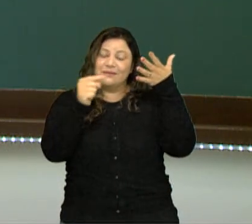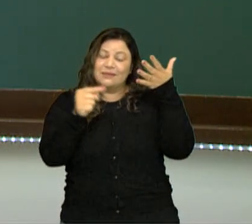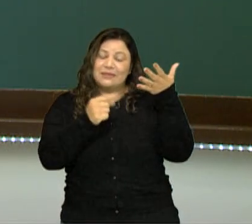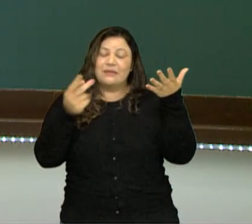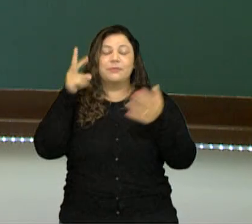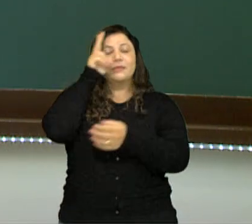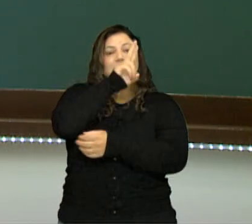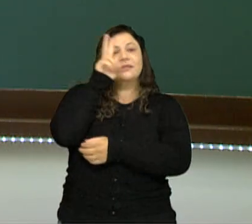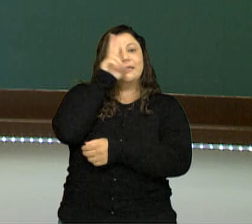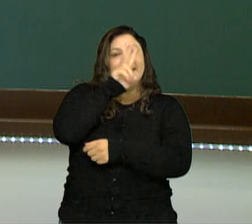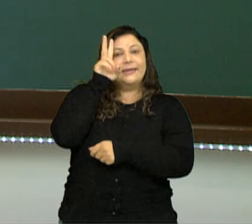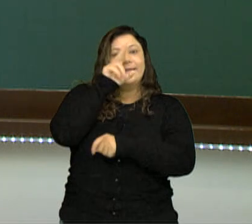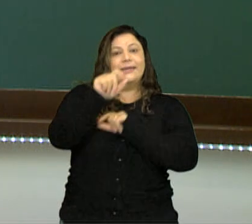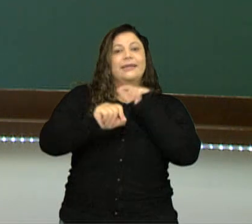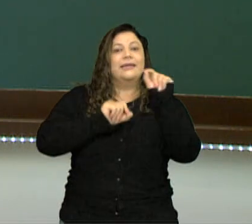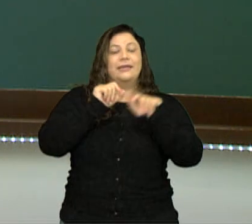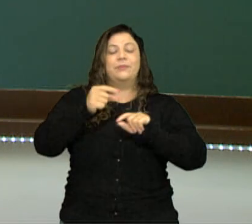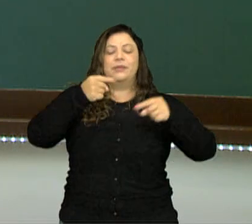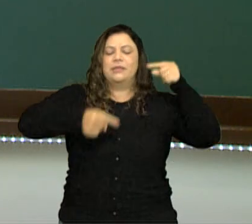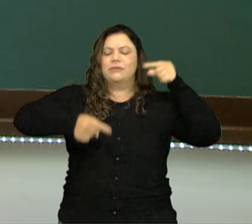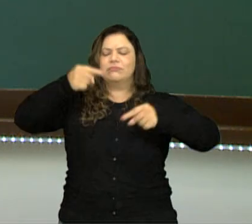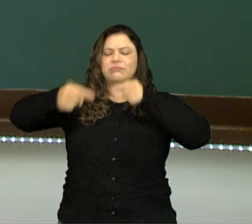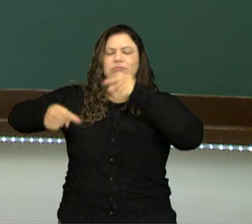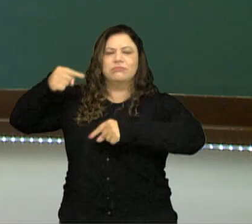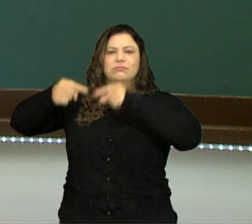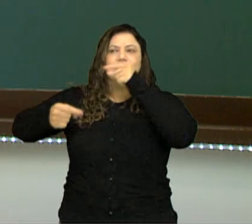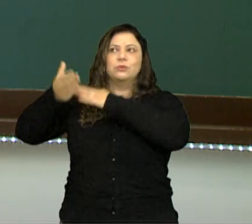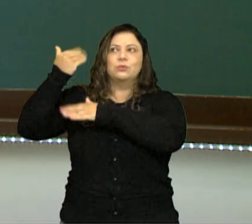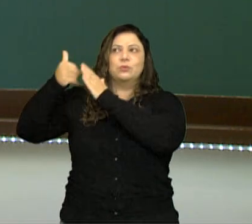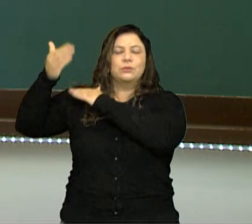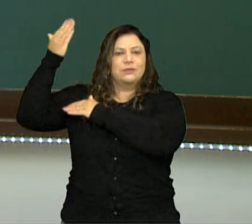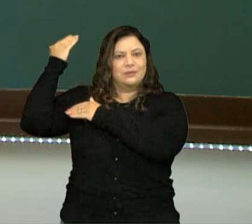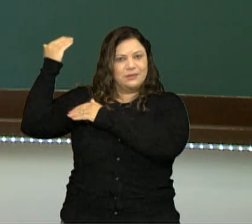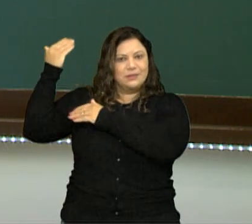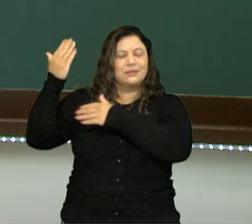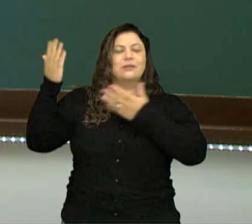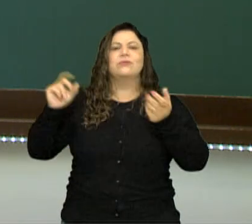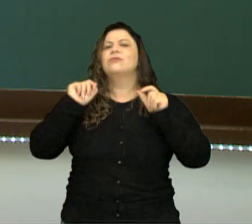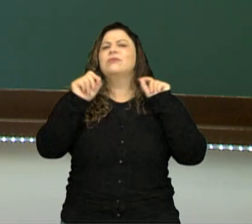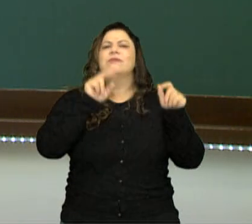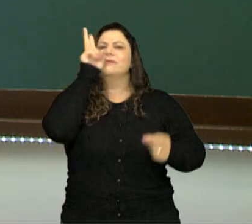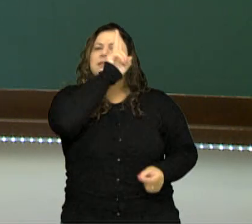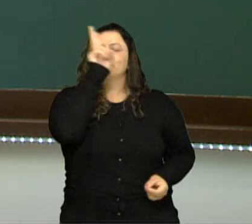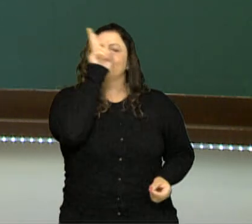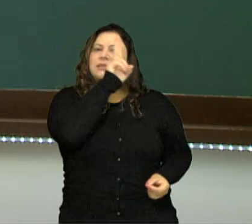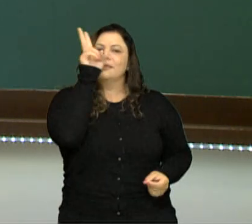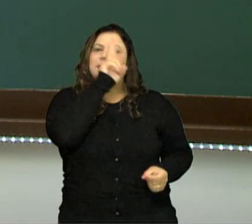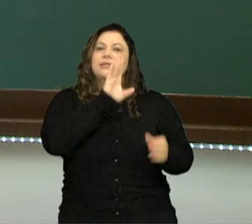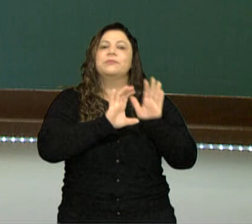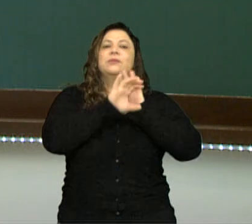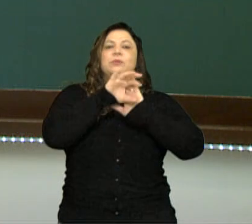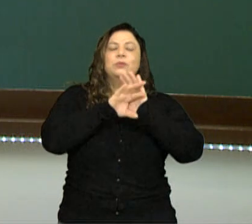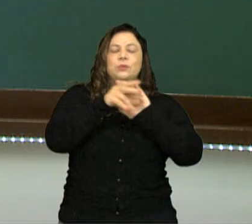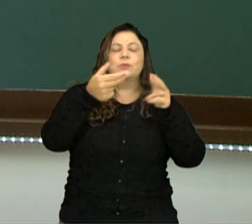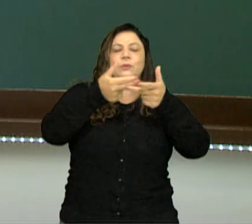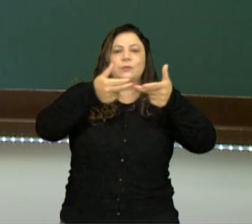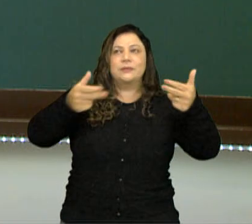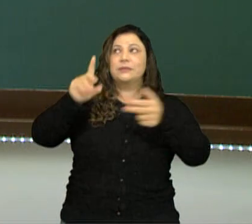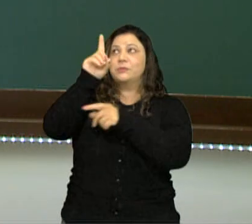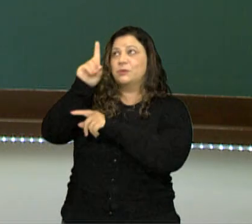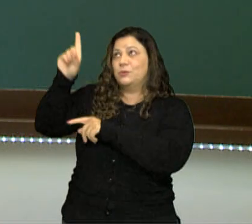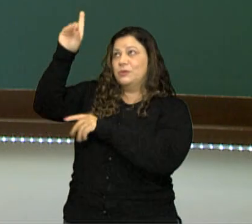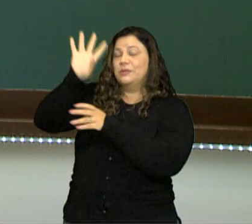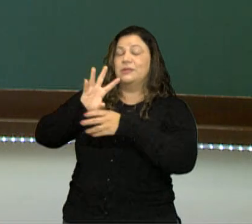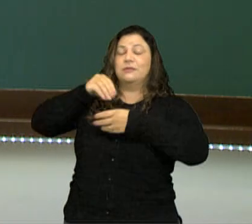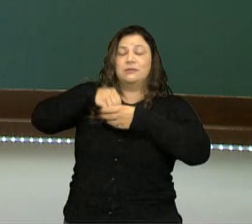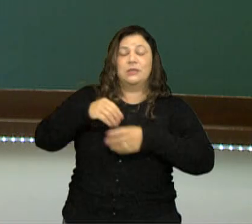se lembra das nossas discussões anteriores? O que você se recorda sobre a concepção de Deus em